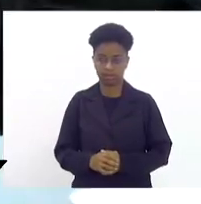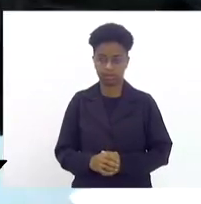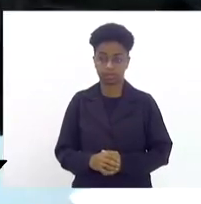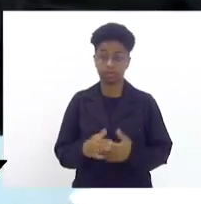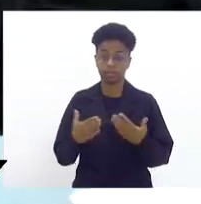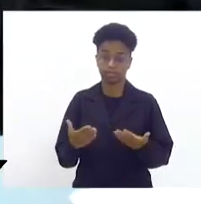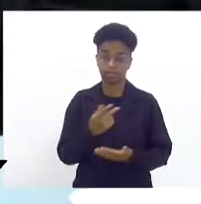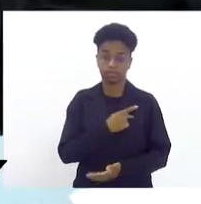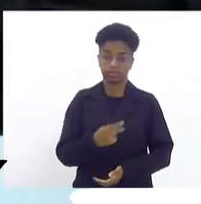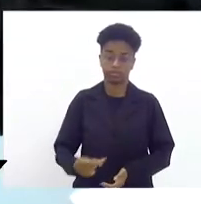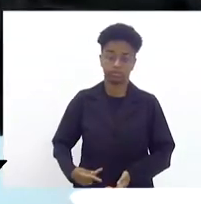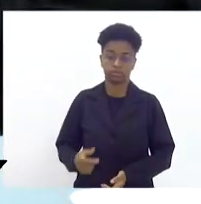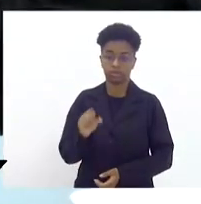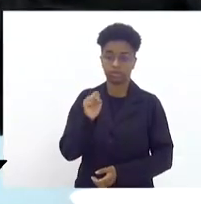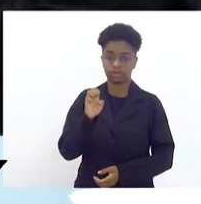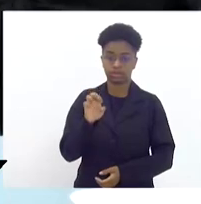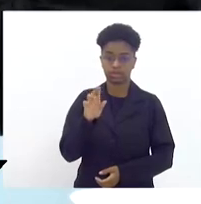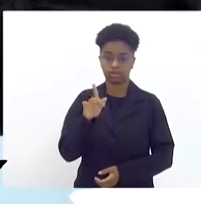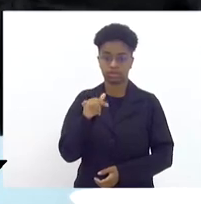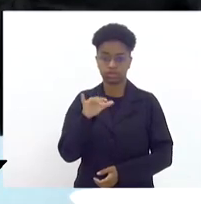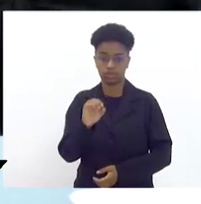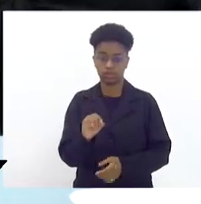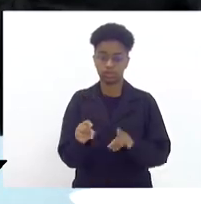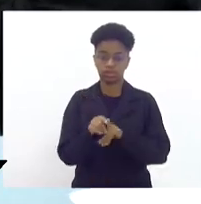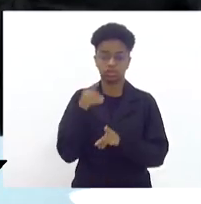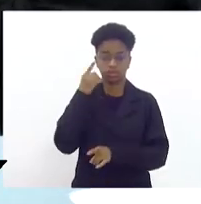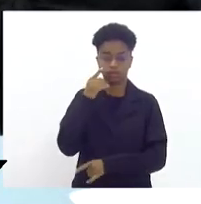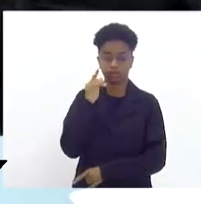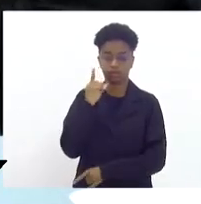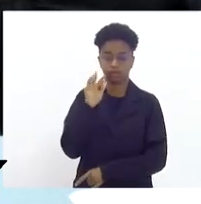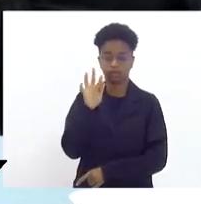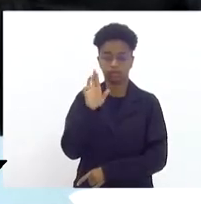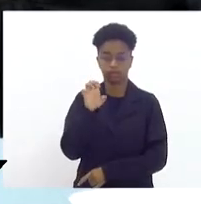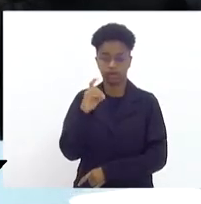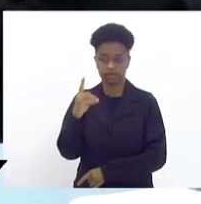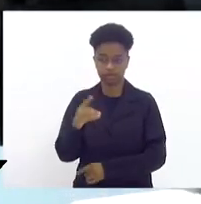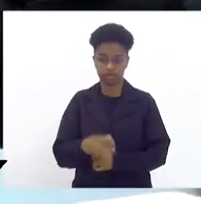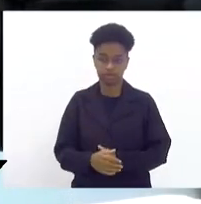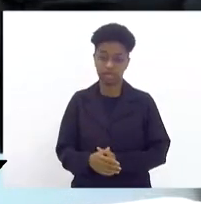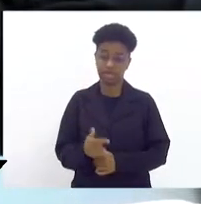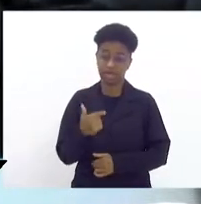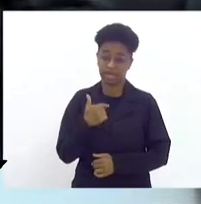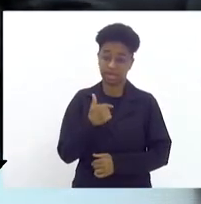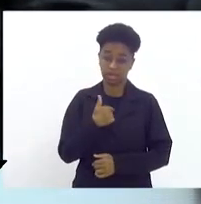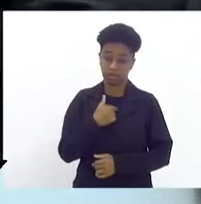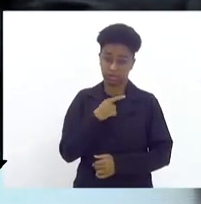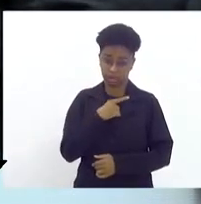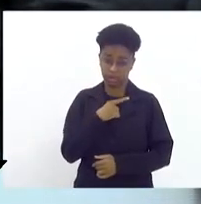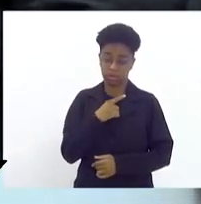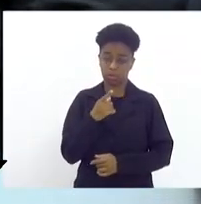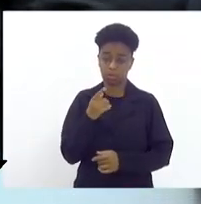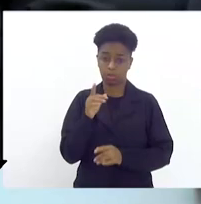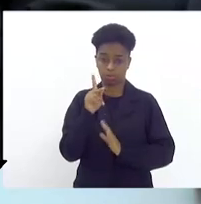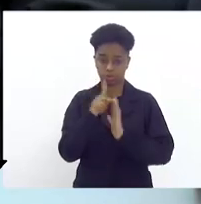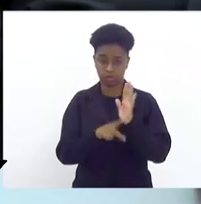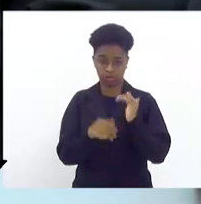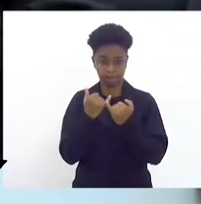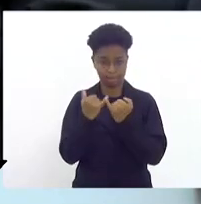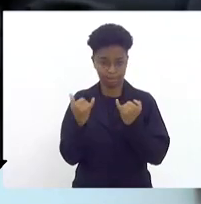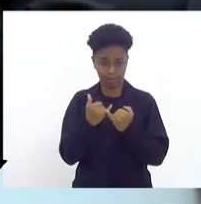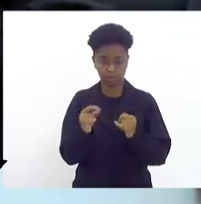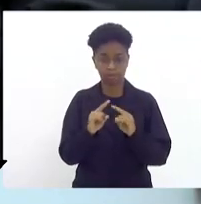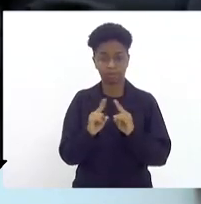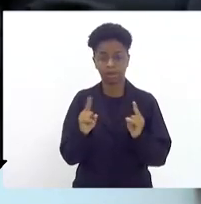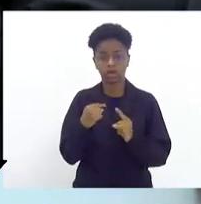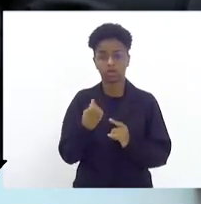Presidente, doutor Serginho e deputado Fred Pacheco. Eu tinha um projeto parecido e o nosso